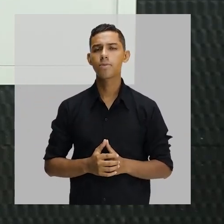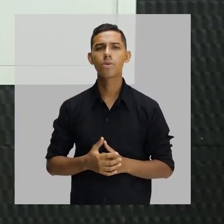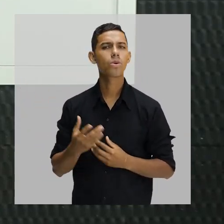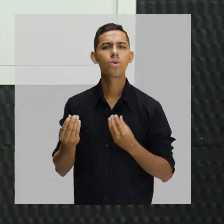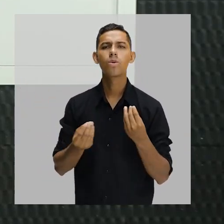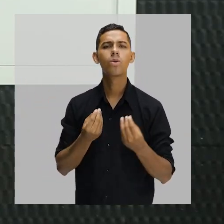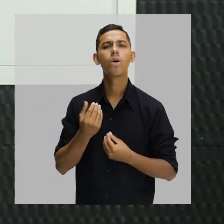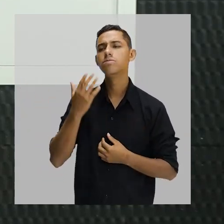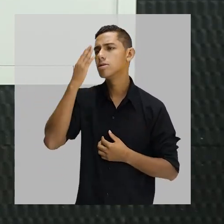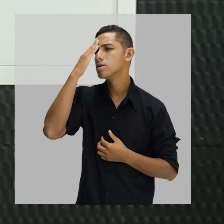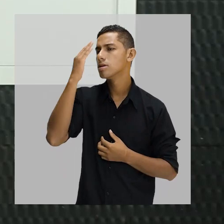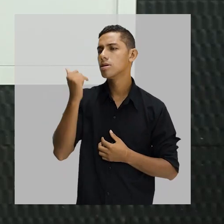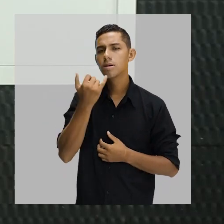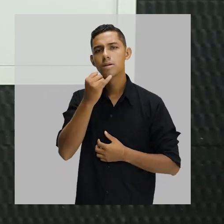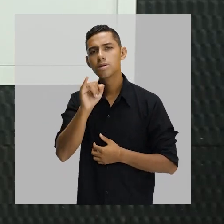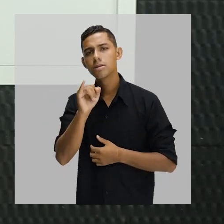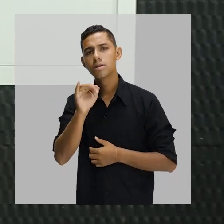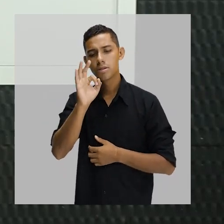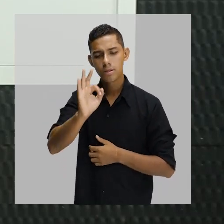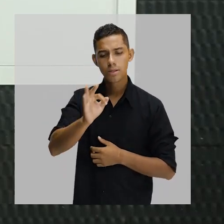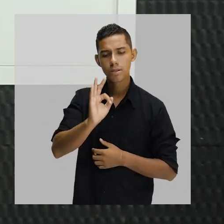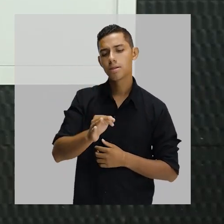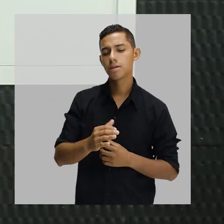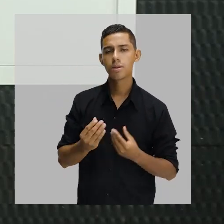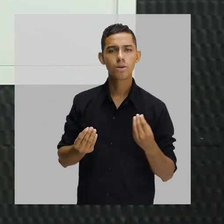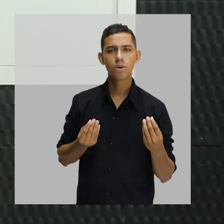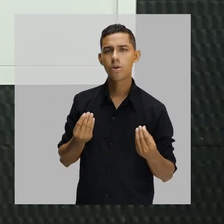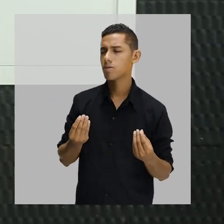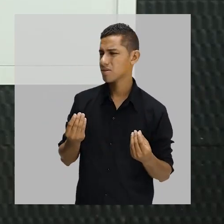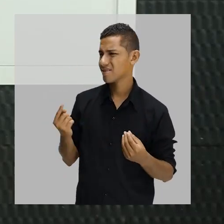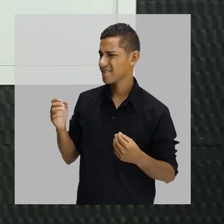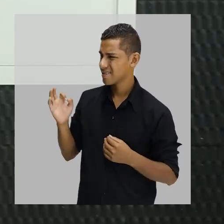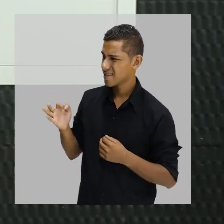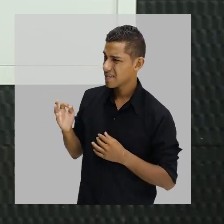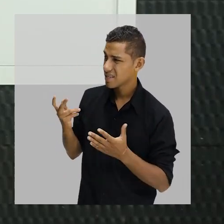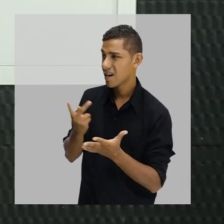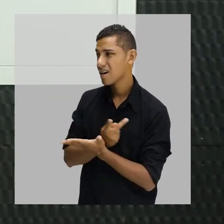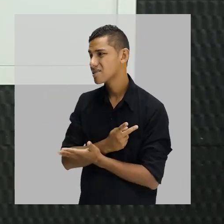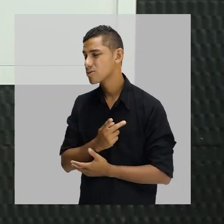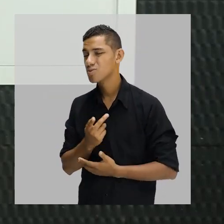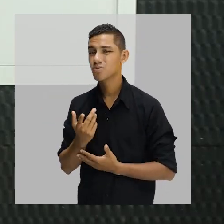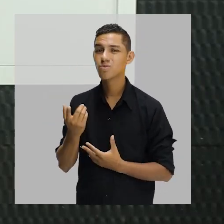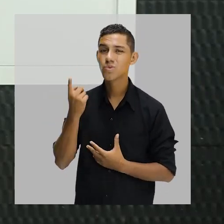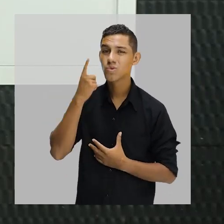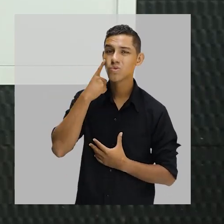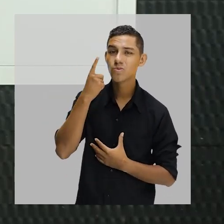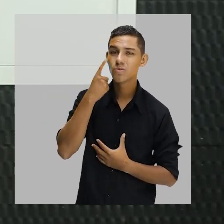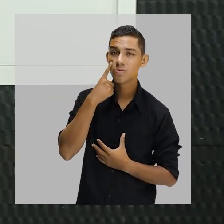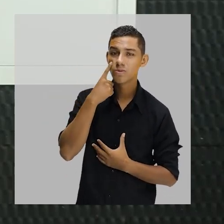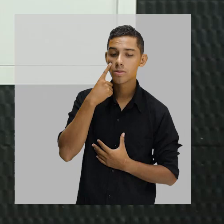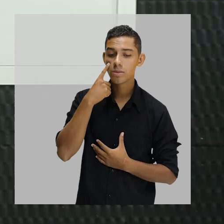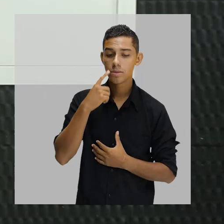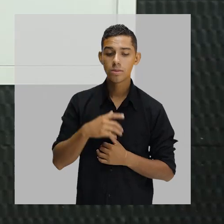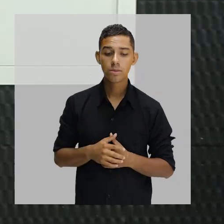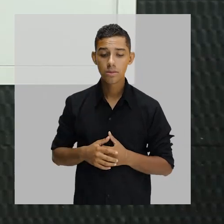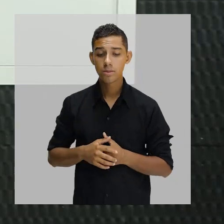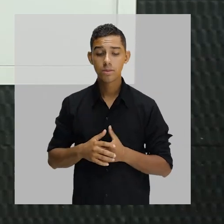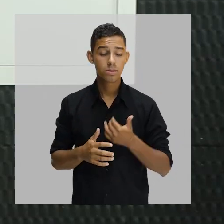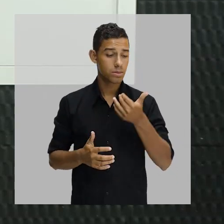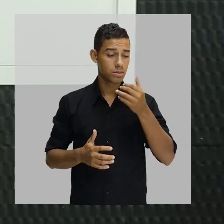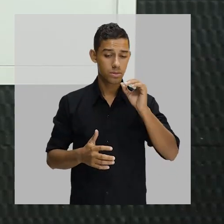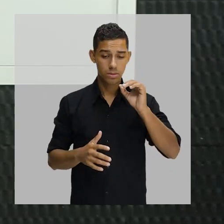eu vou saber se está correta essa questão? Bem simples. Basta você pegar o 10 segundos e substituir nas